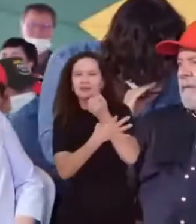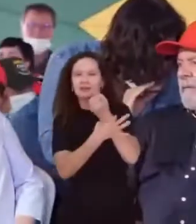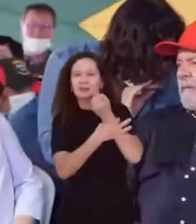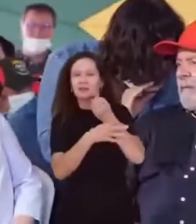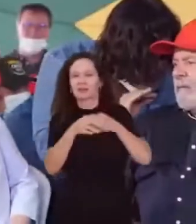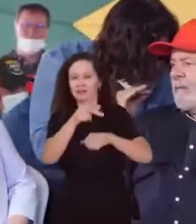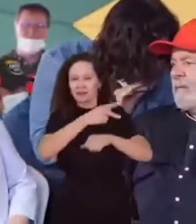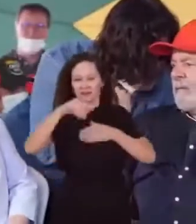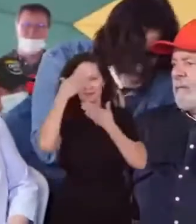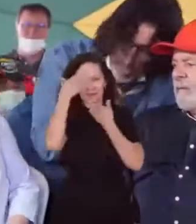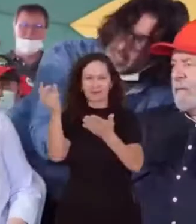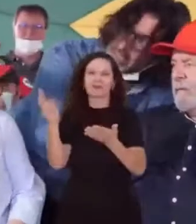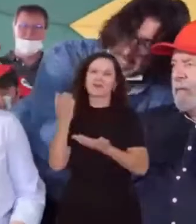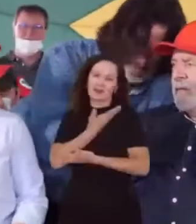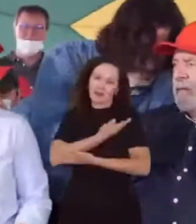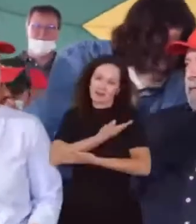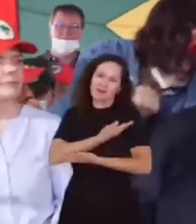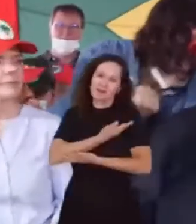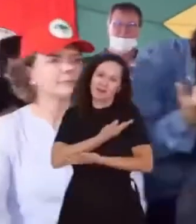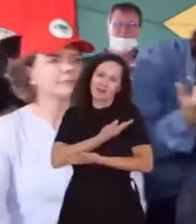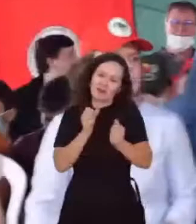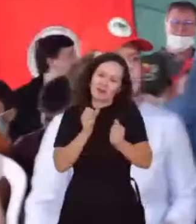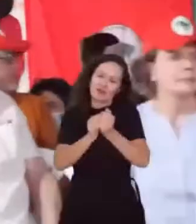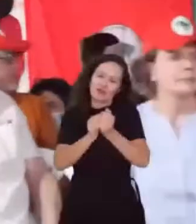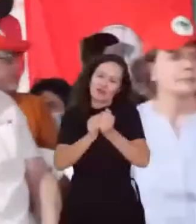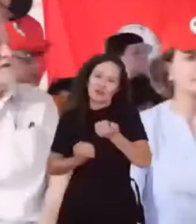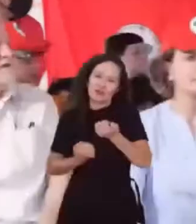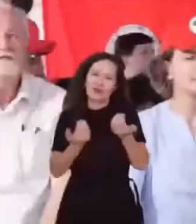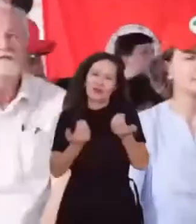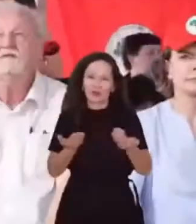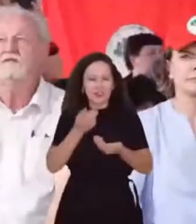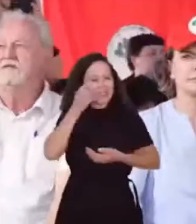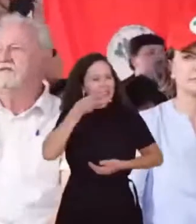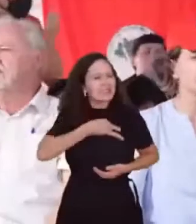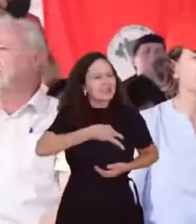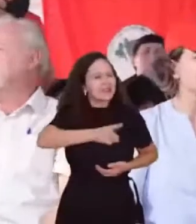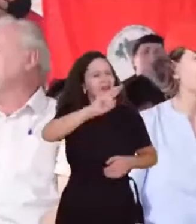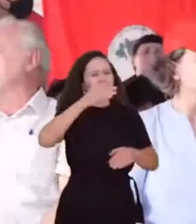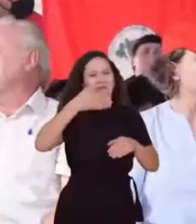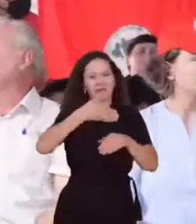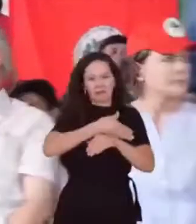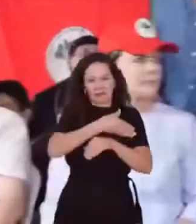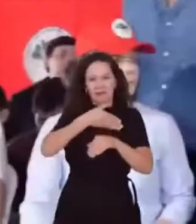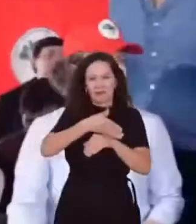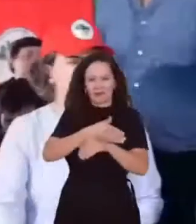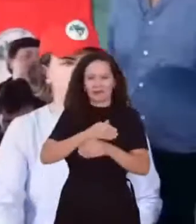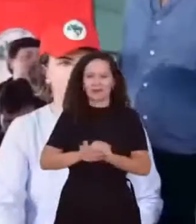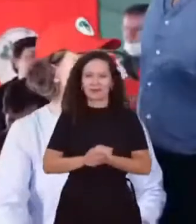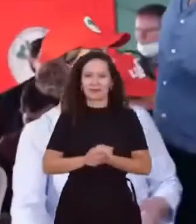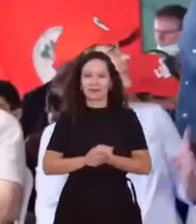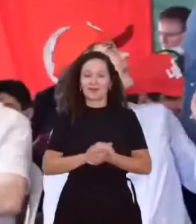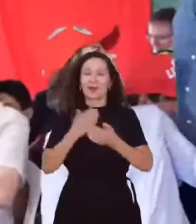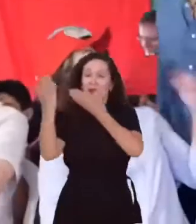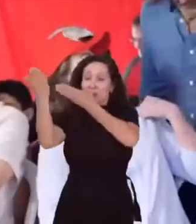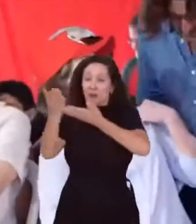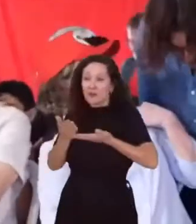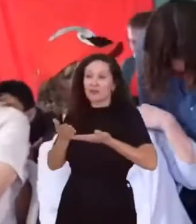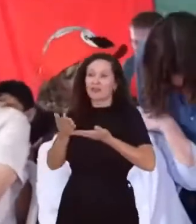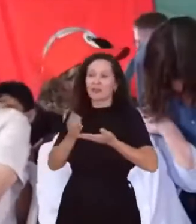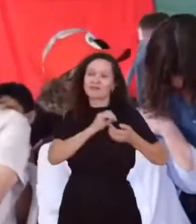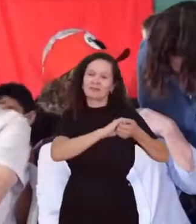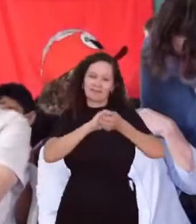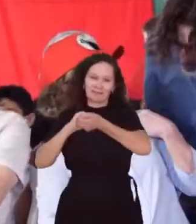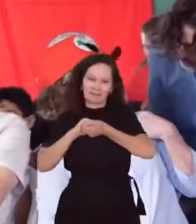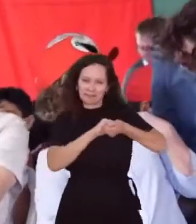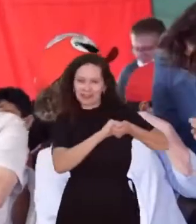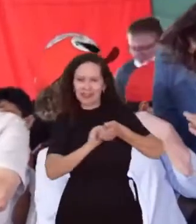estar aqui com a gente, ai, sempre, sempre presentes. Convidar aqui para fazer a sua saudação, mais do que especial, então, como